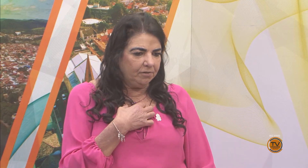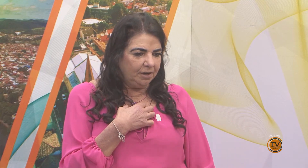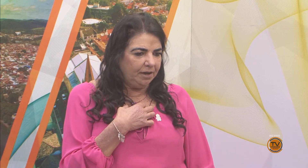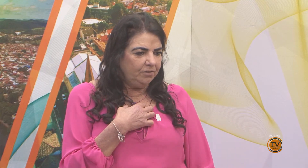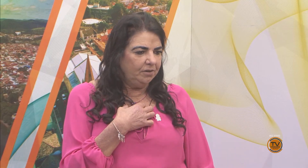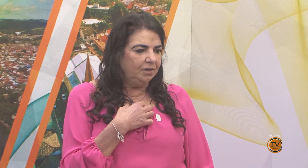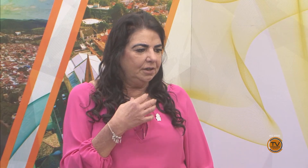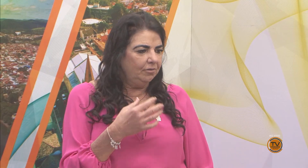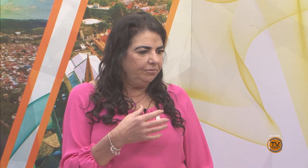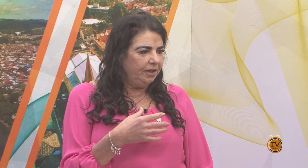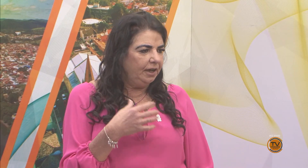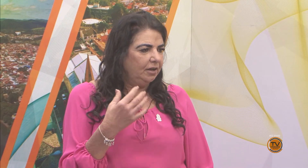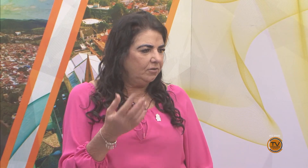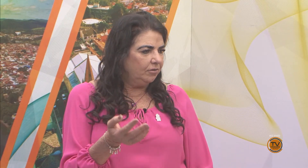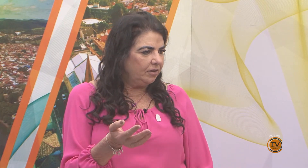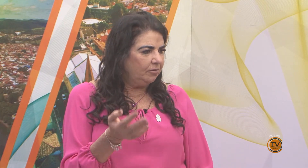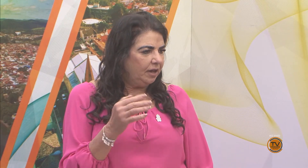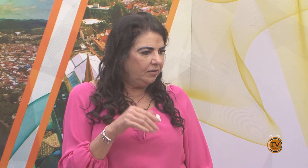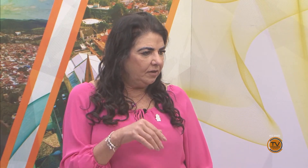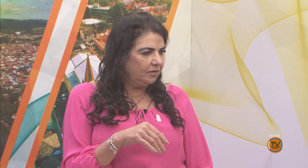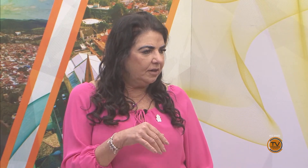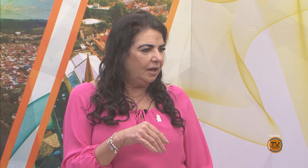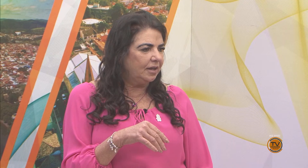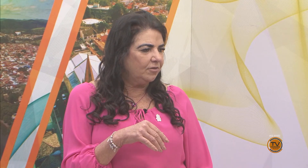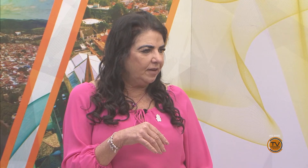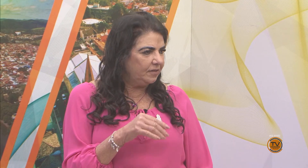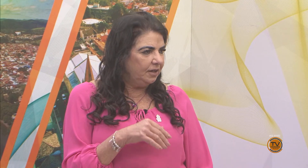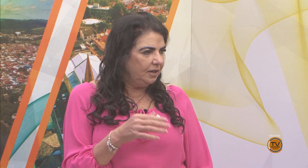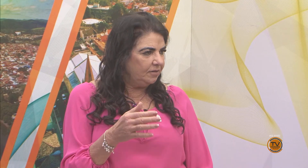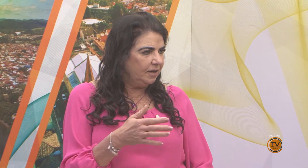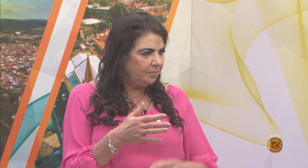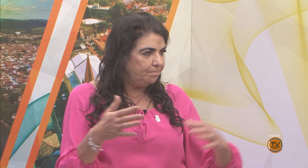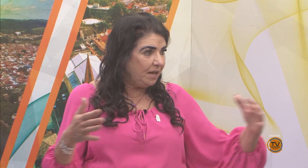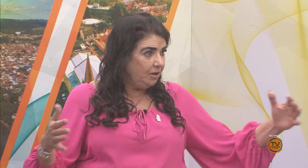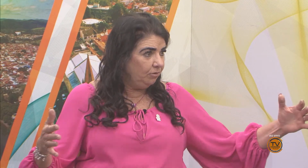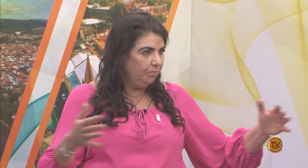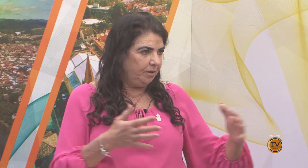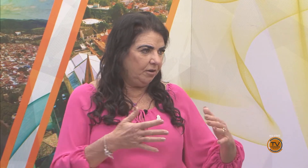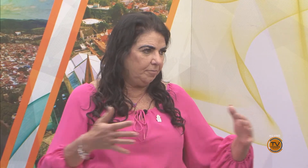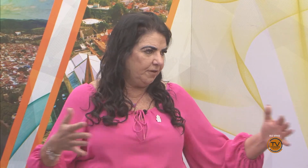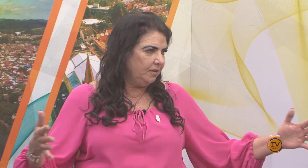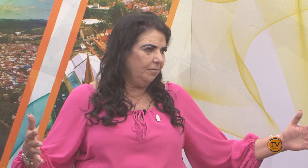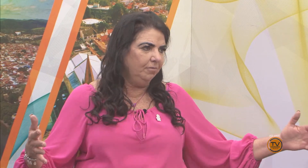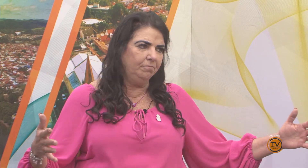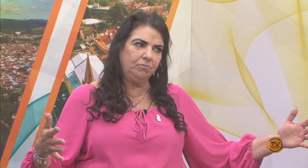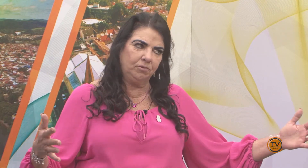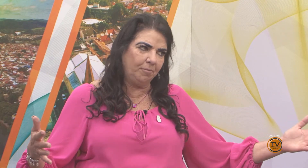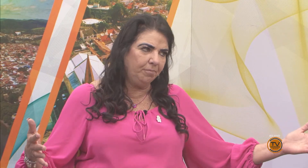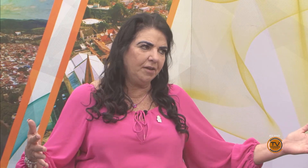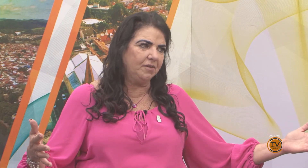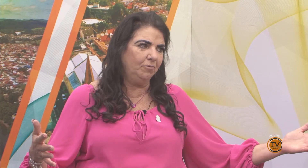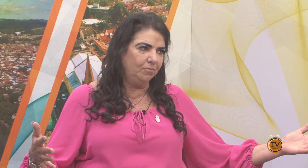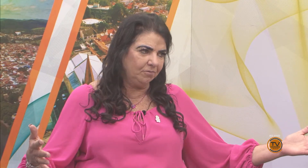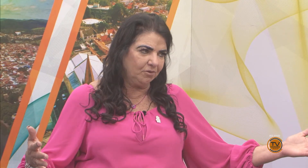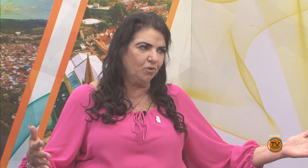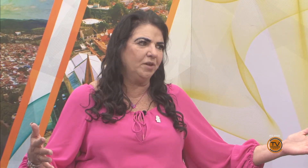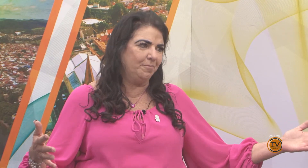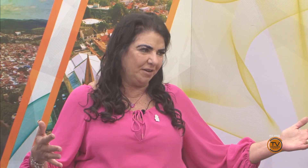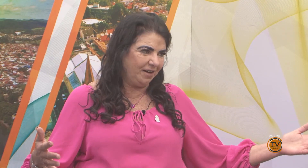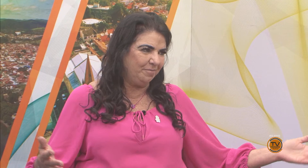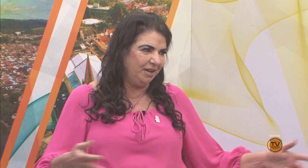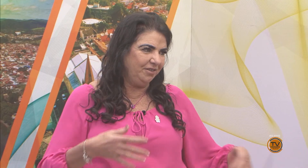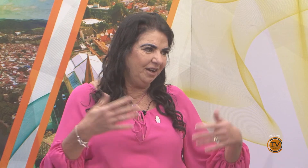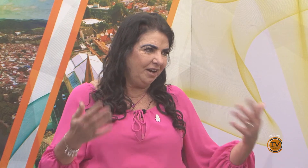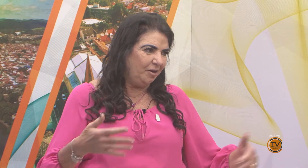Eu, particularmente, não vi grandes consequências das vacinas nesse período, porque nós vacinamos a população